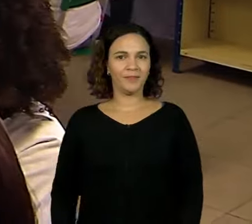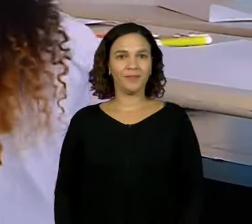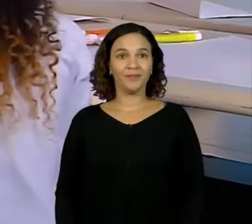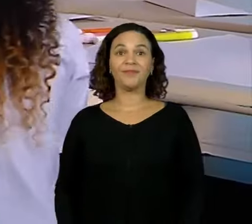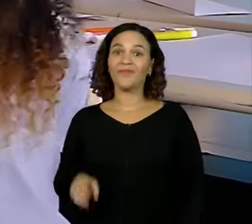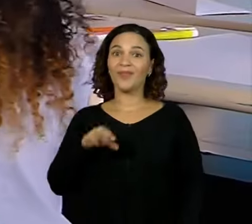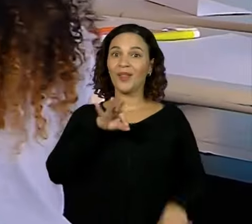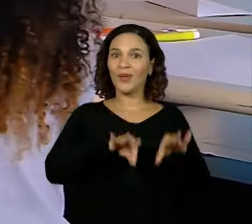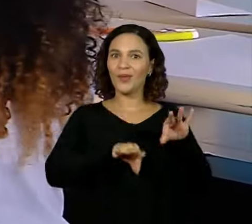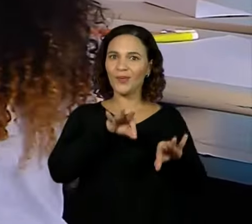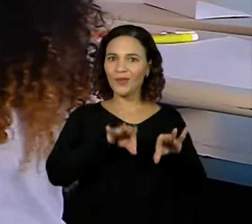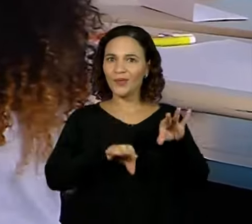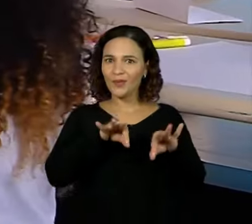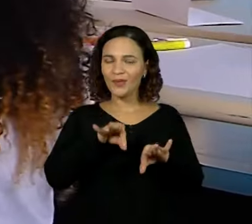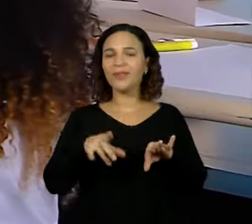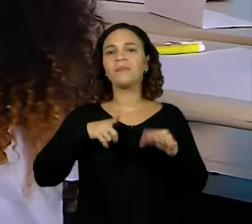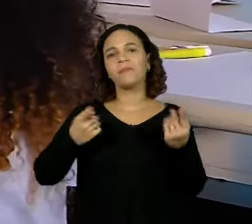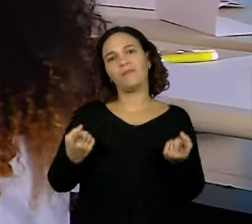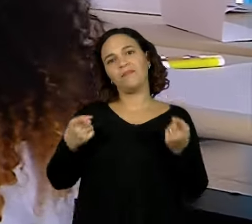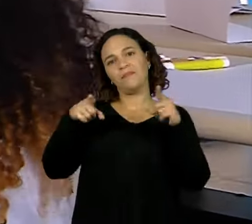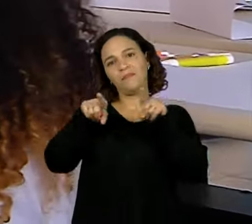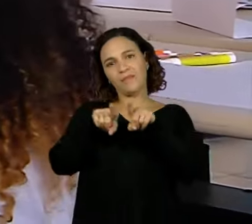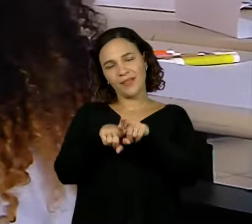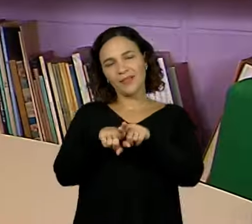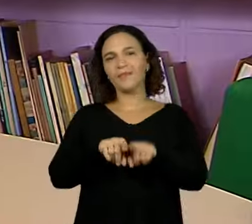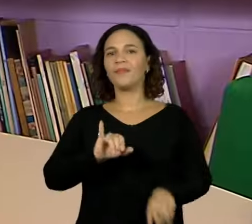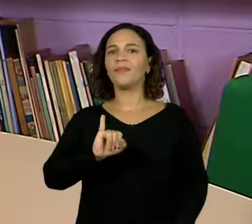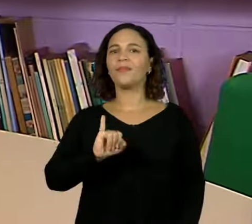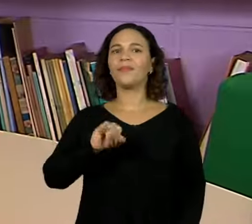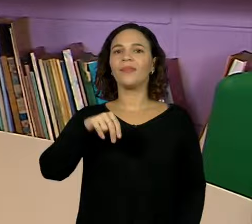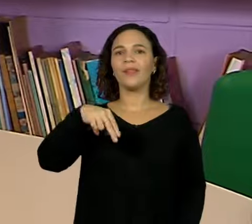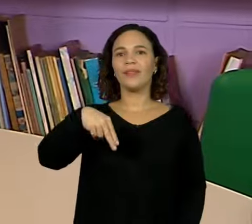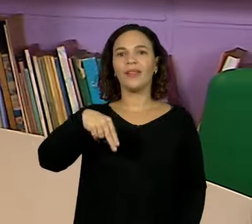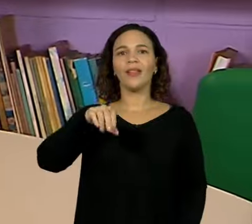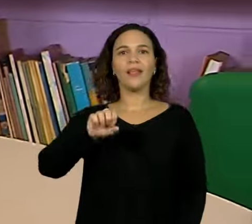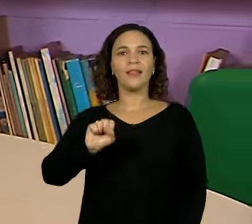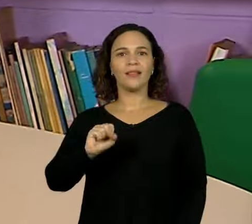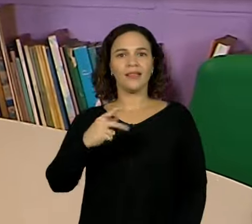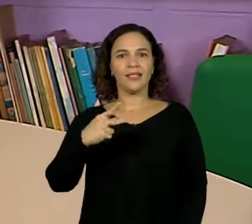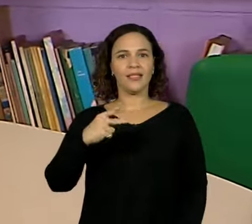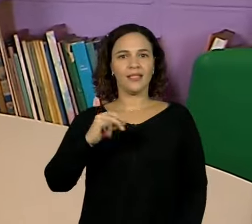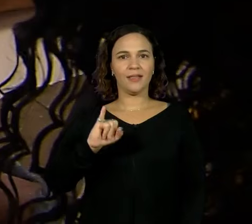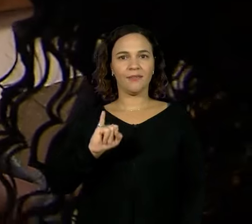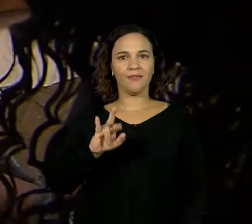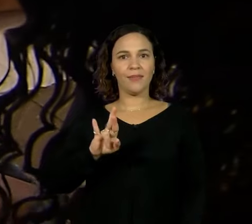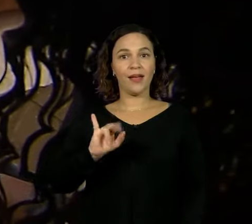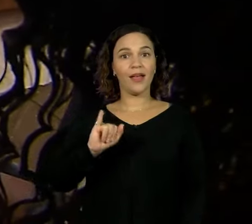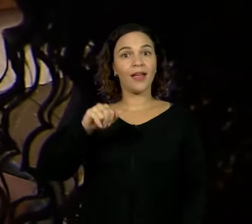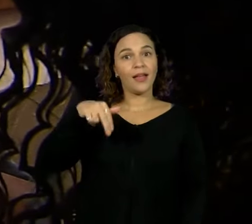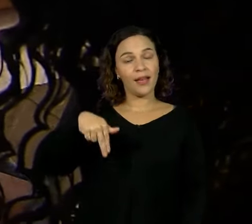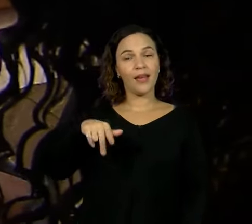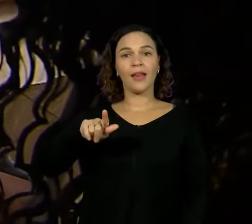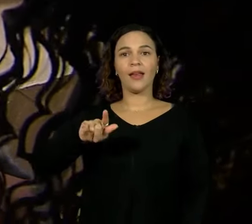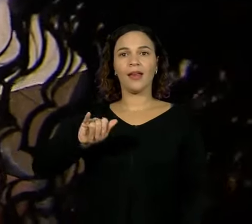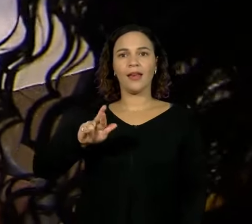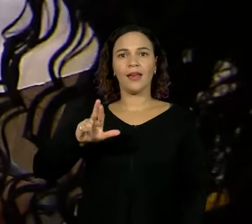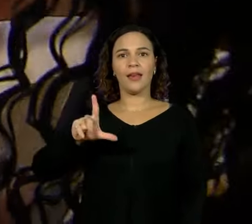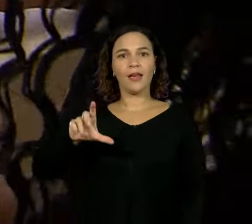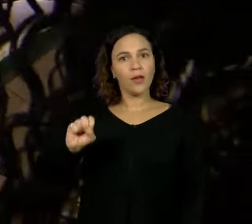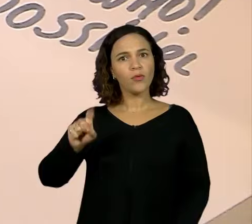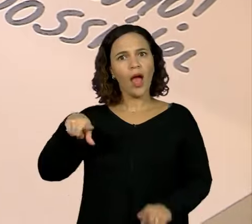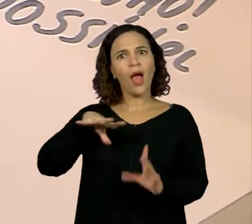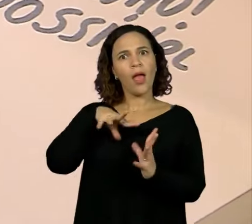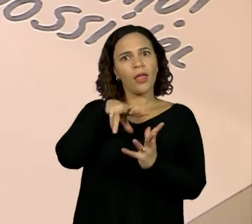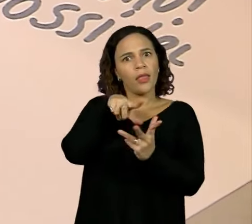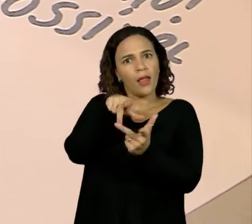Esta oficina acontece em parceria com a Aspiring Girls, que é uma organização internacional dedicada a